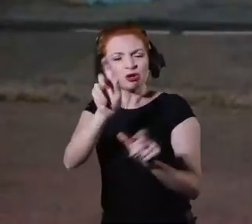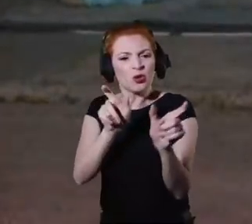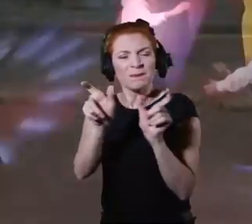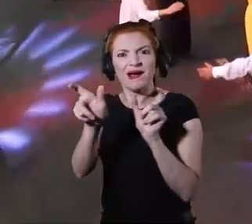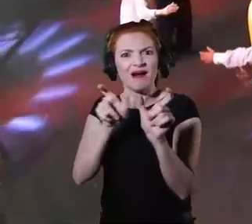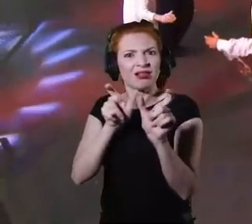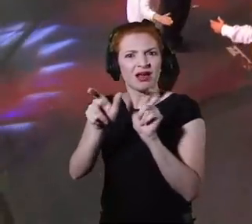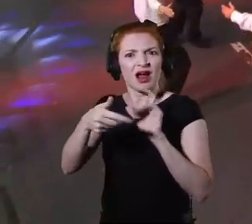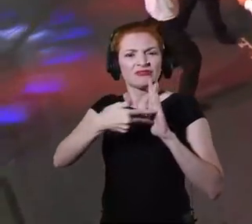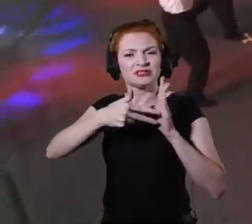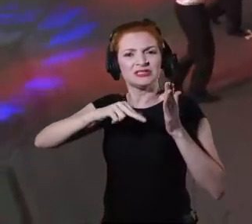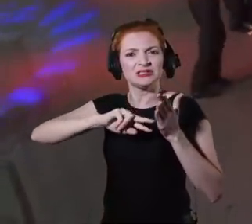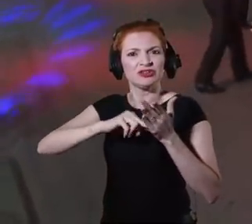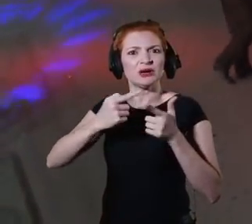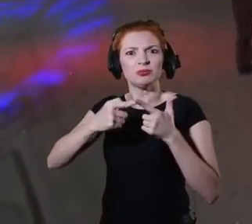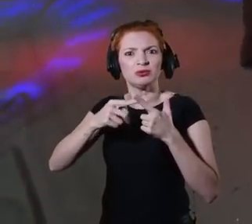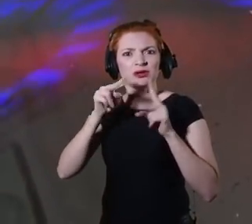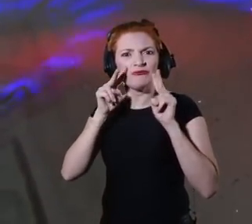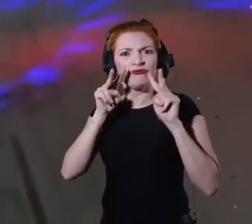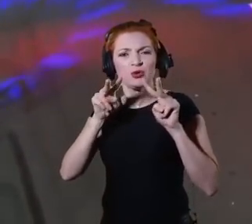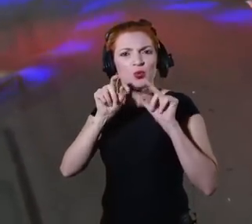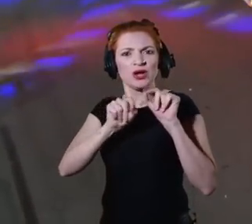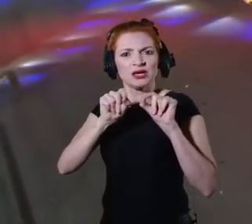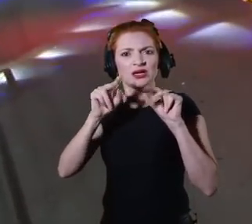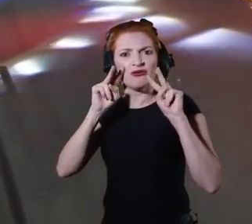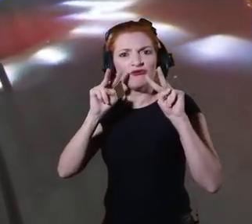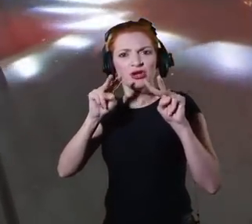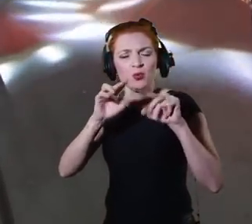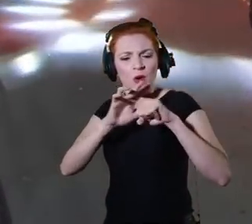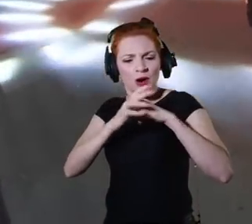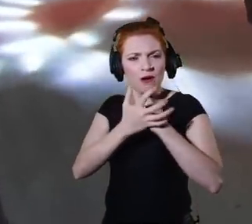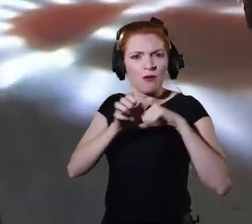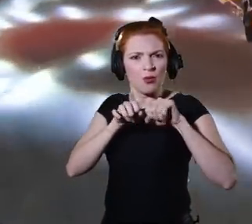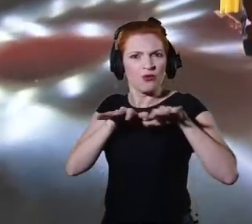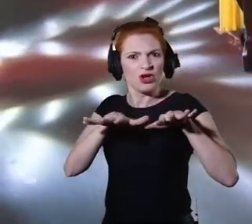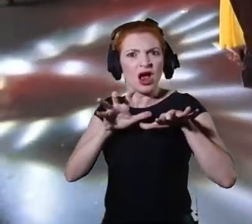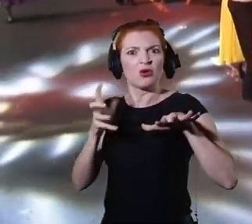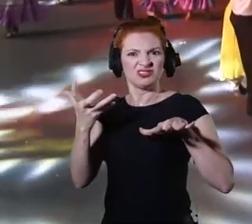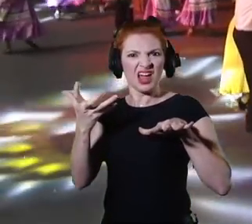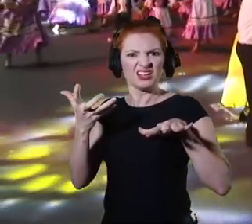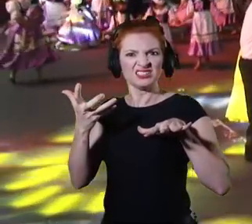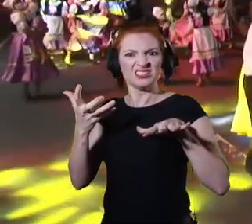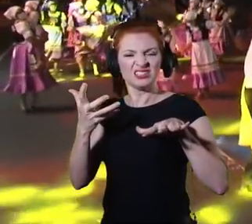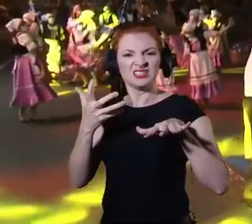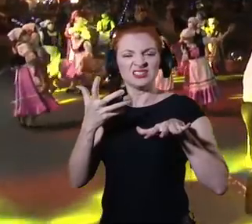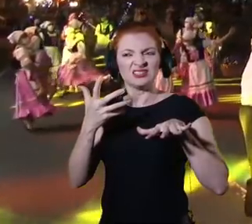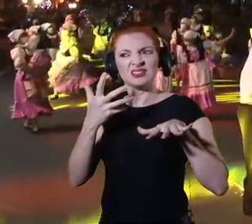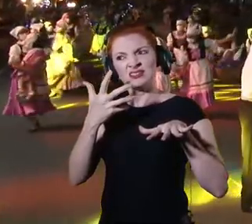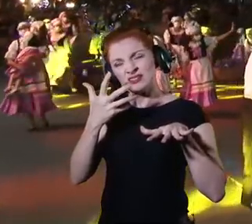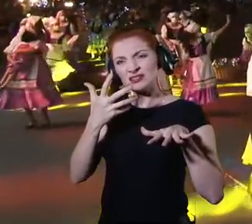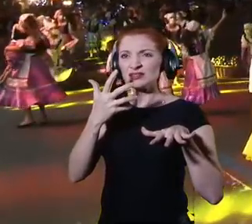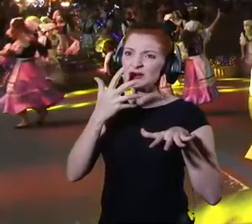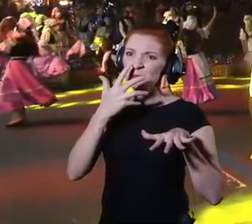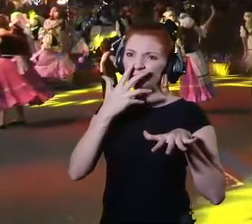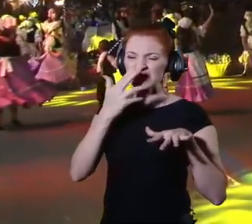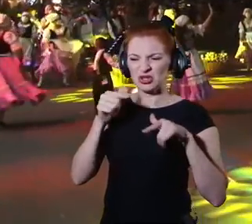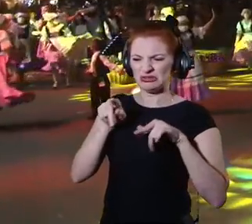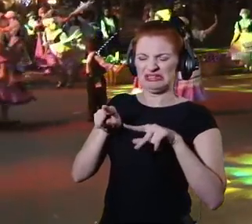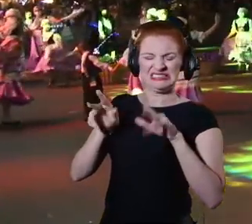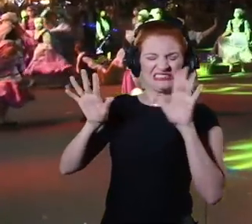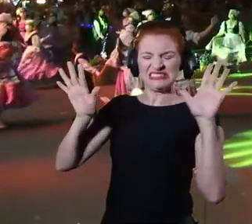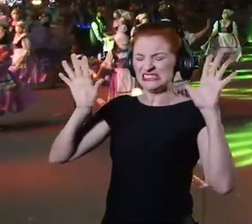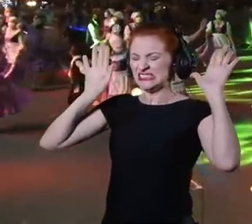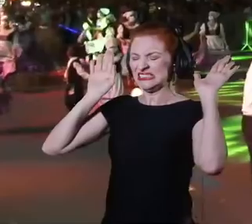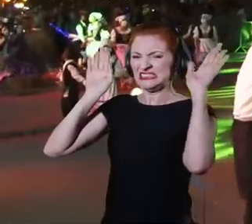que o que estava acontecendo, às vezes, para nós era algo inútil, desprezível, mas